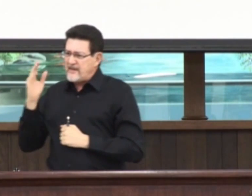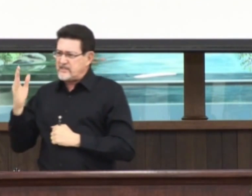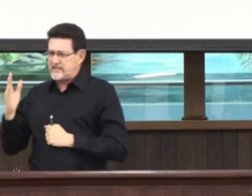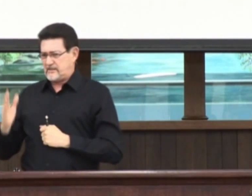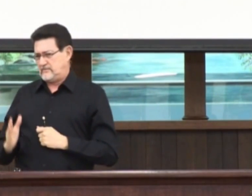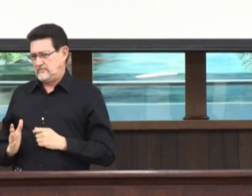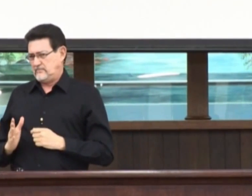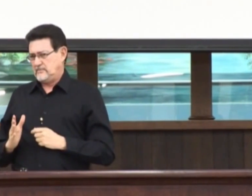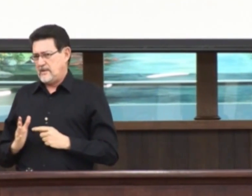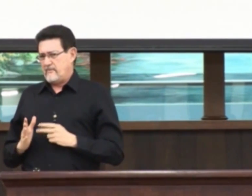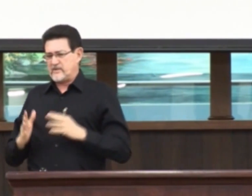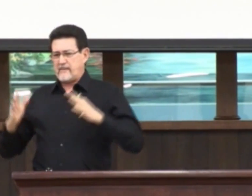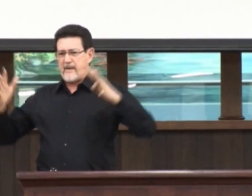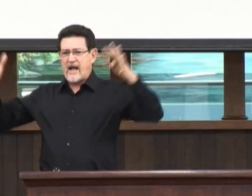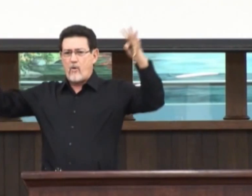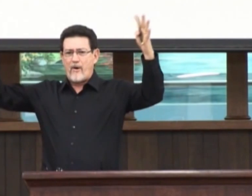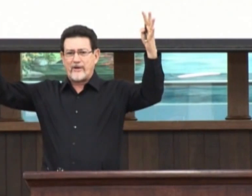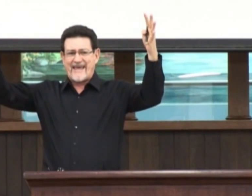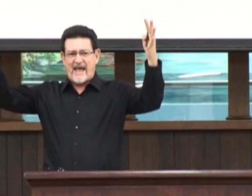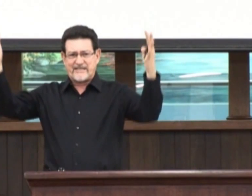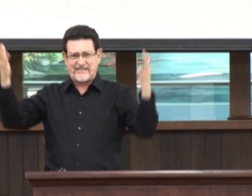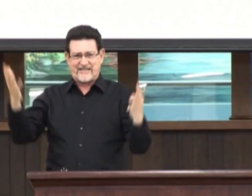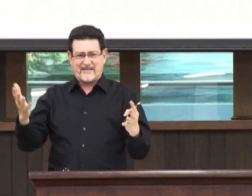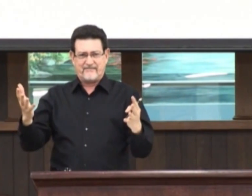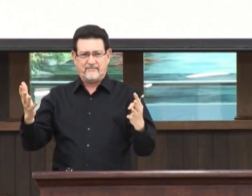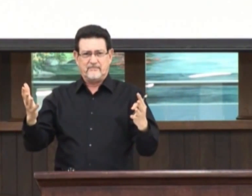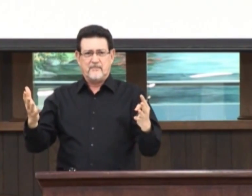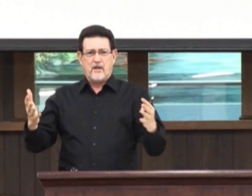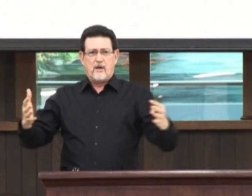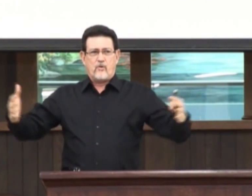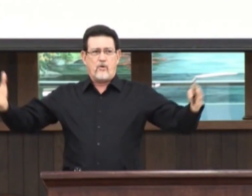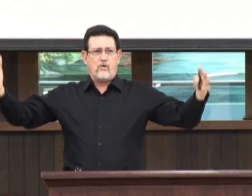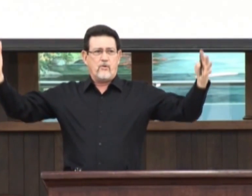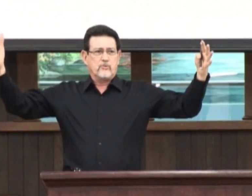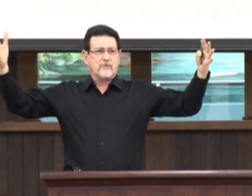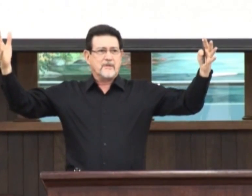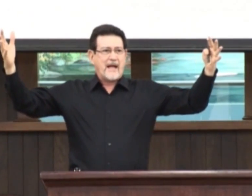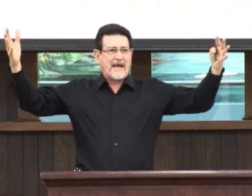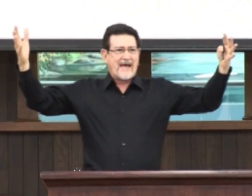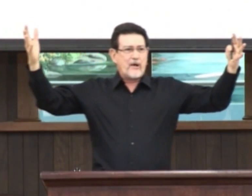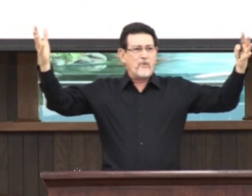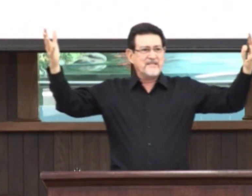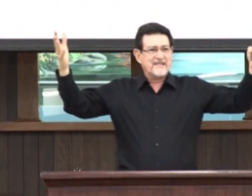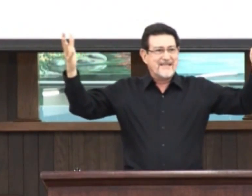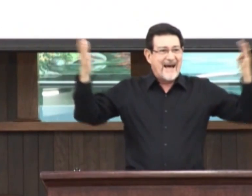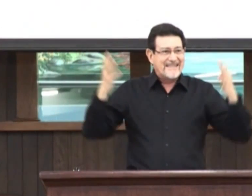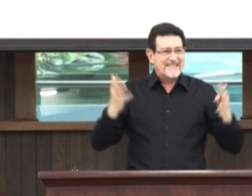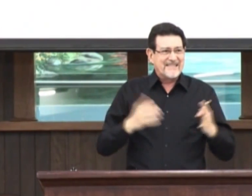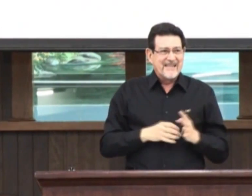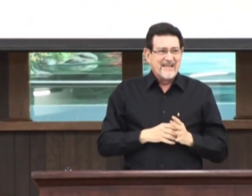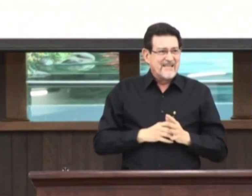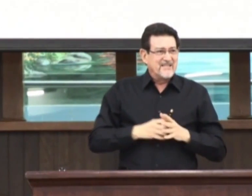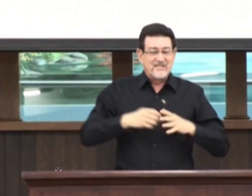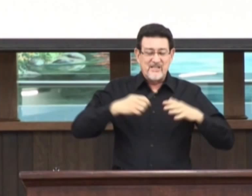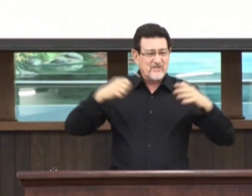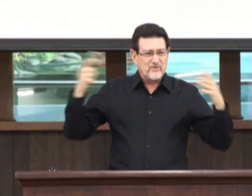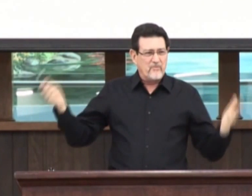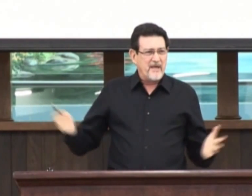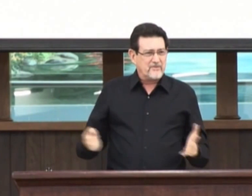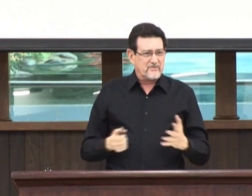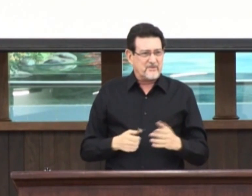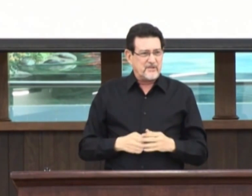é difícil você pegar uma orquestra com aquela quantidade